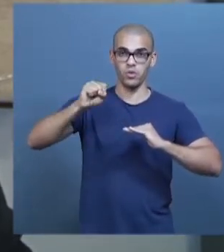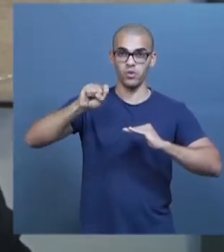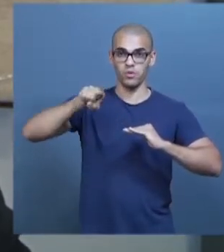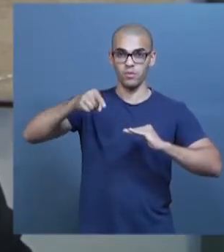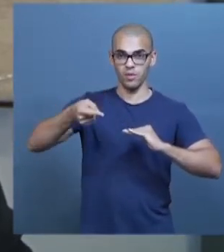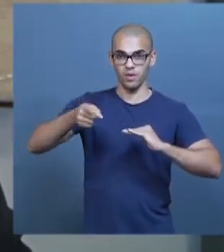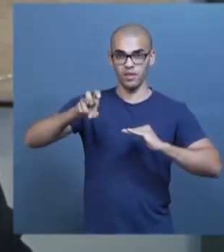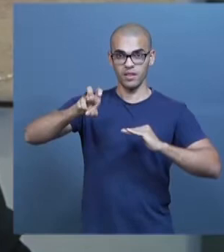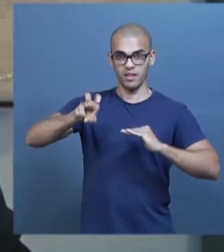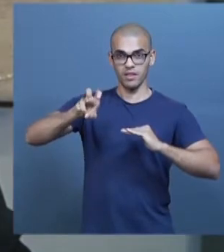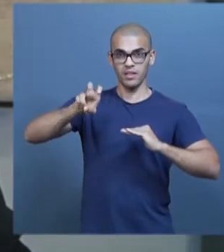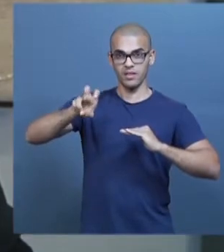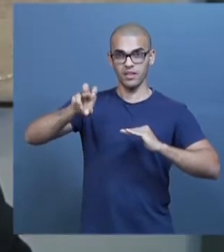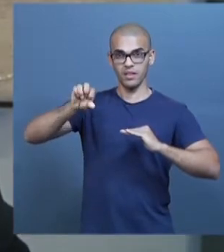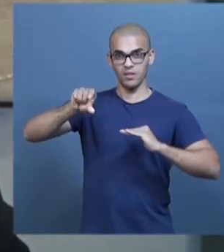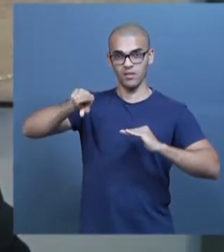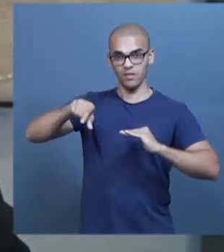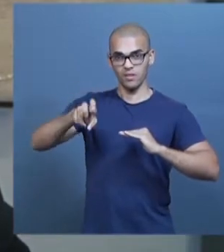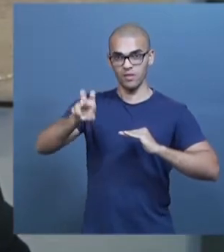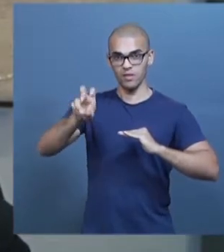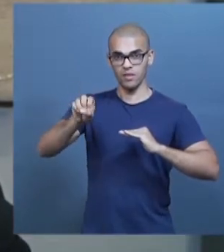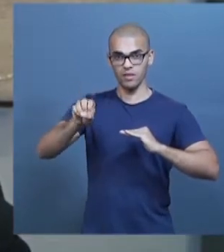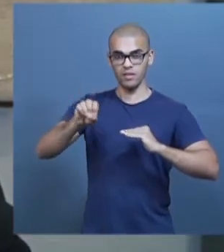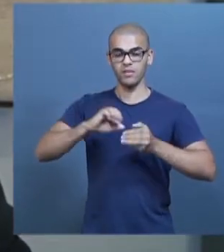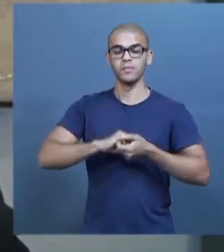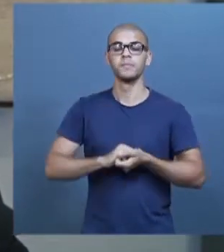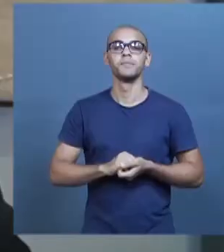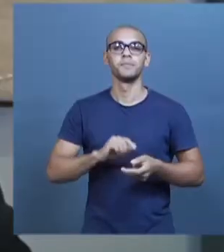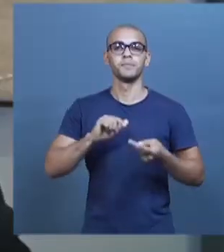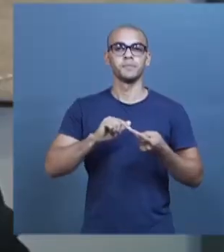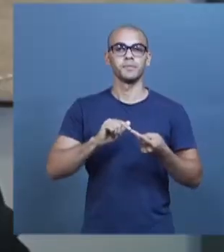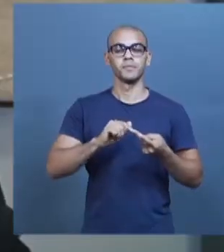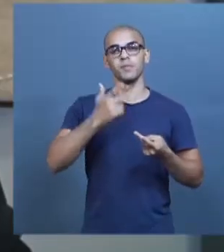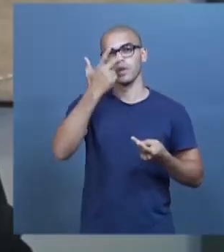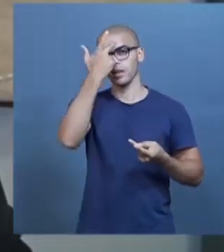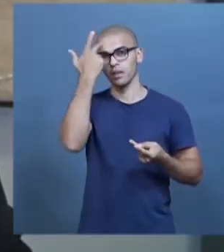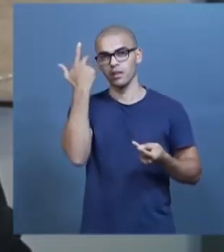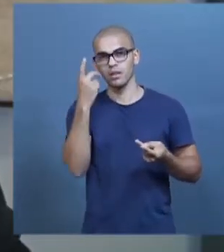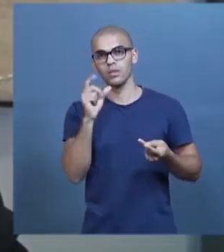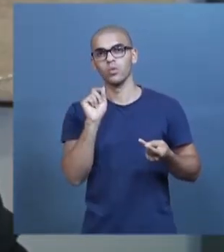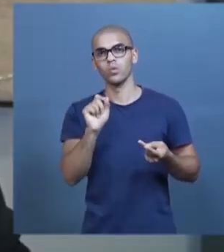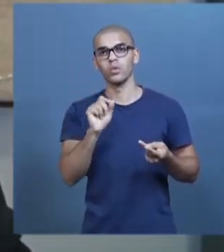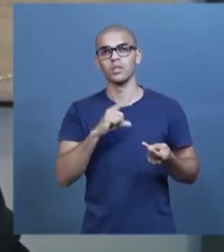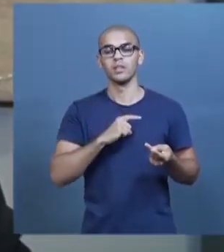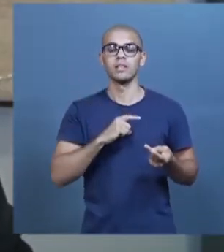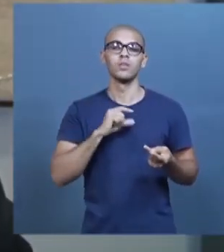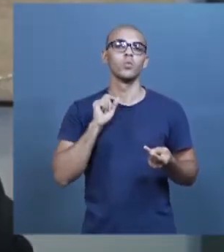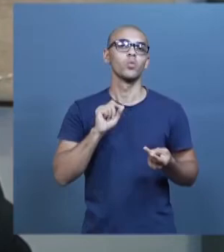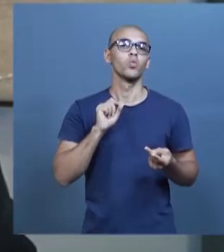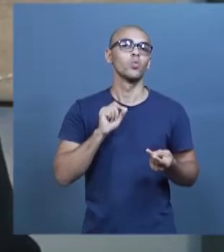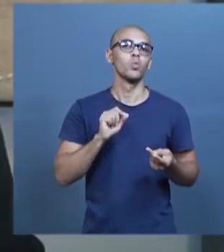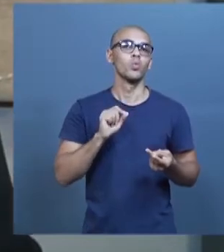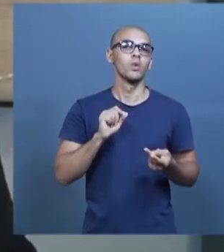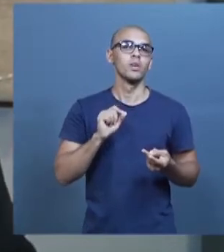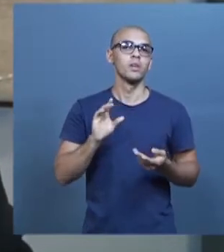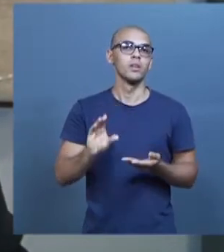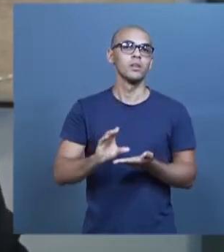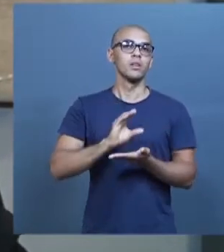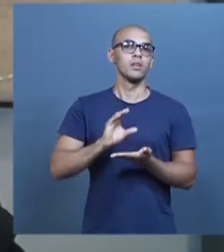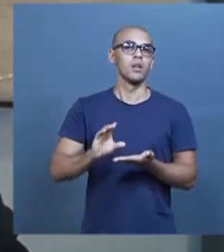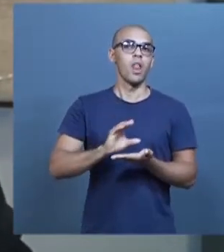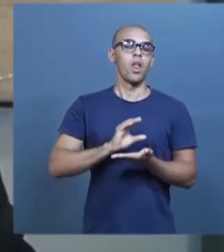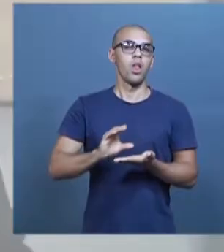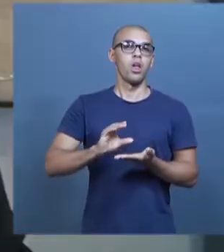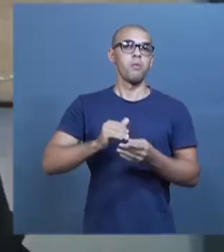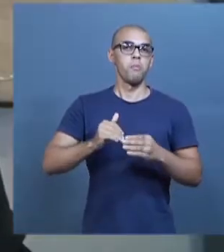R$ 28.559,50. Para todo contribuinte que percebeu rendimentos não tributáveis acima de